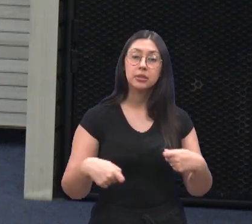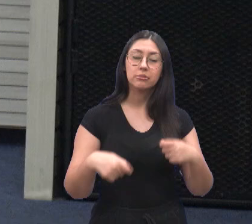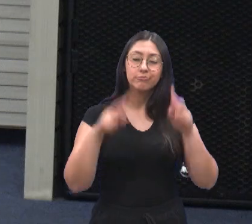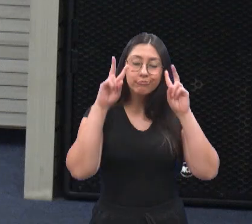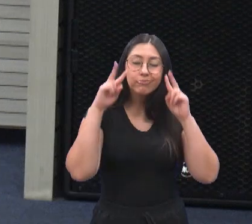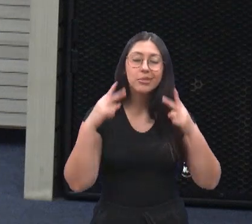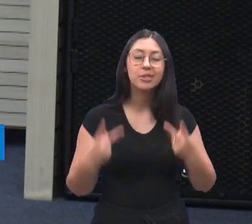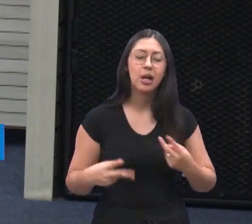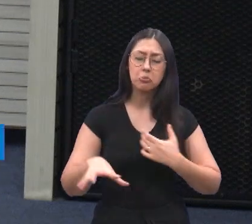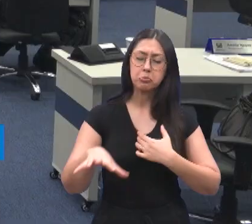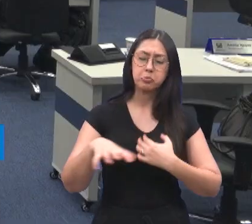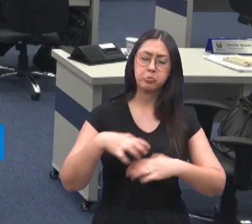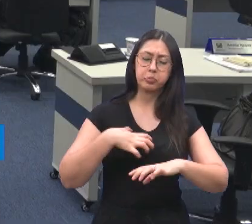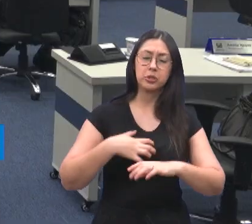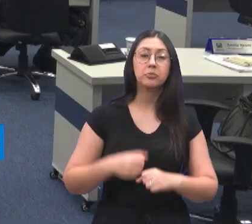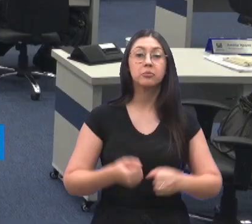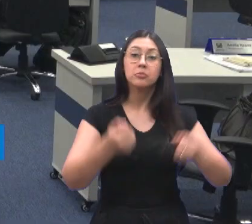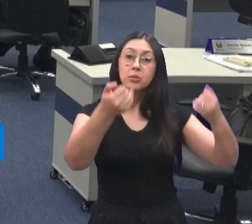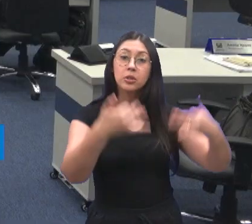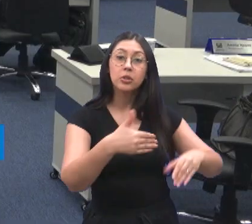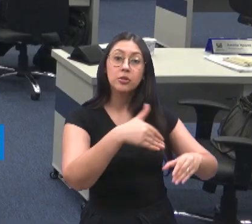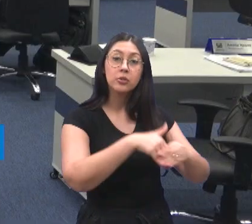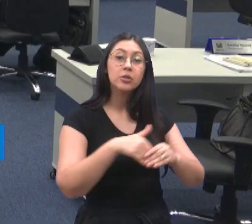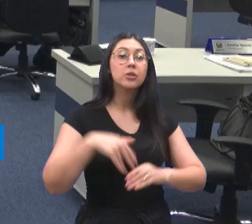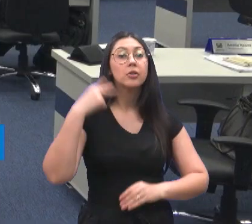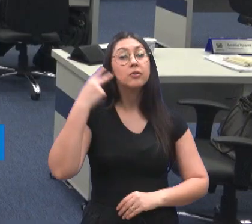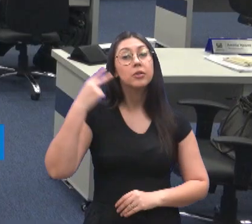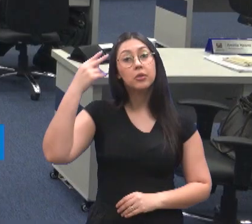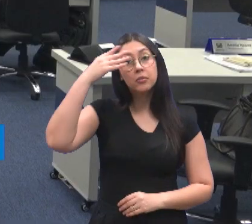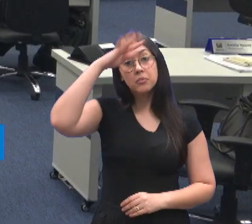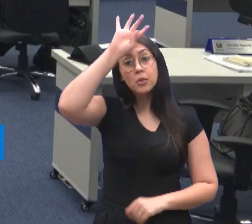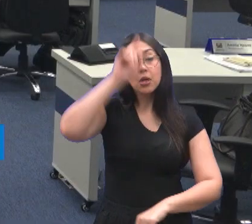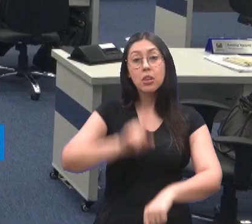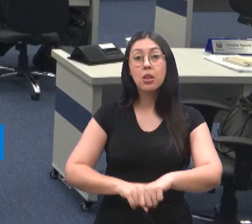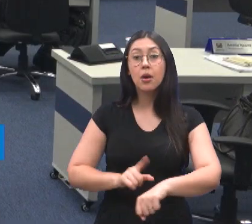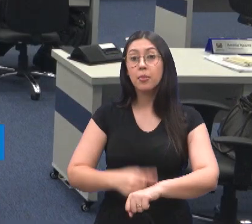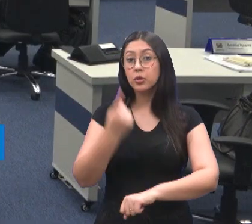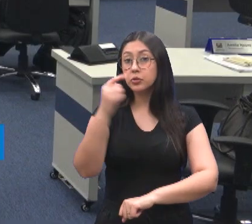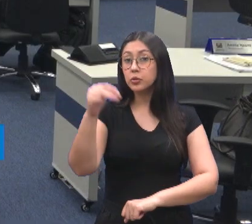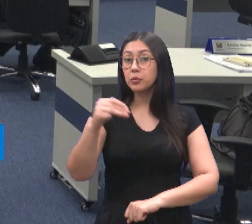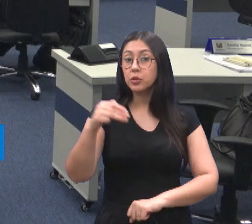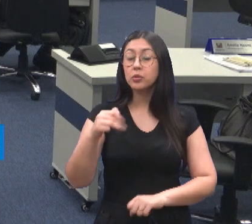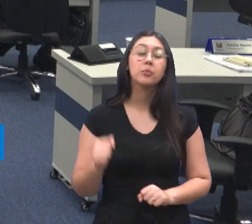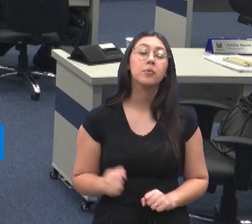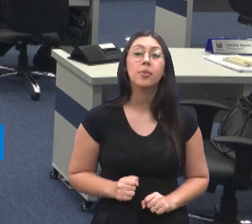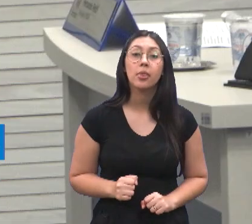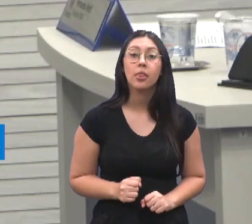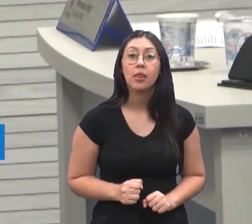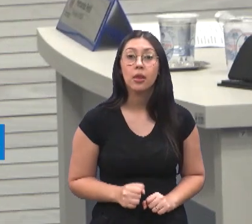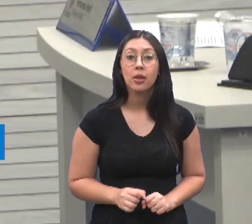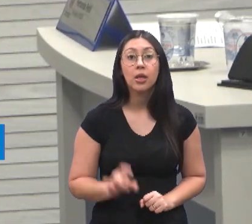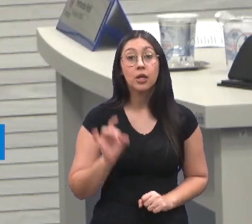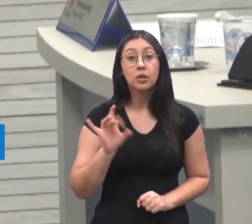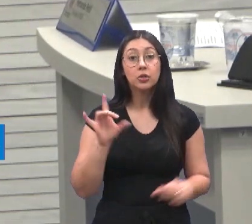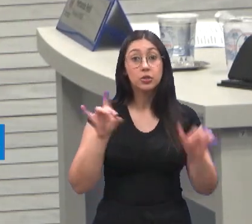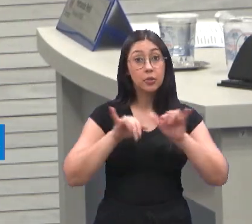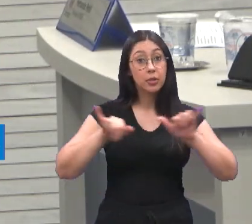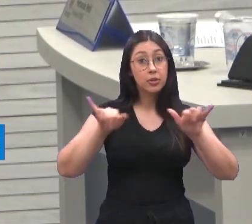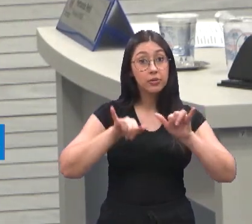isso. Justificativa de votação, vereador Sena, por tempo de 1 minuto, vereador. Presidente, só para também reforçar